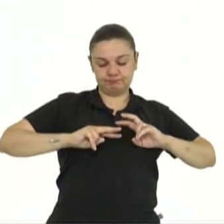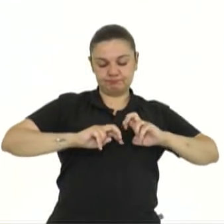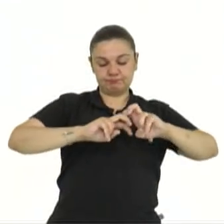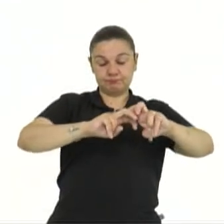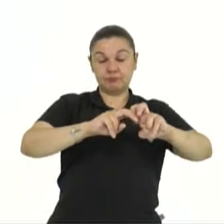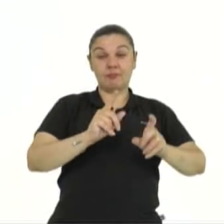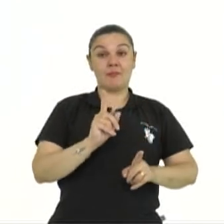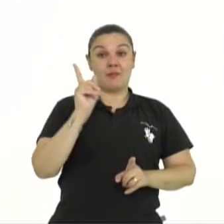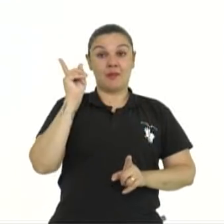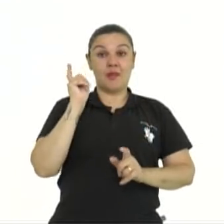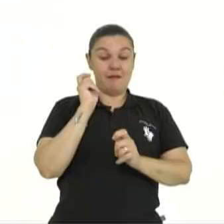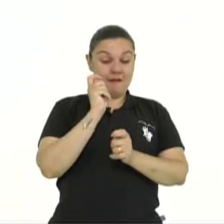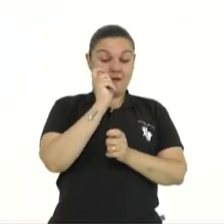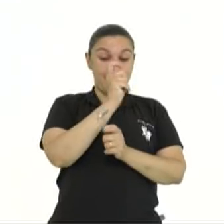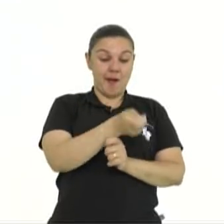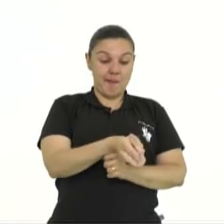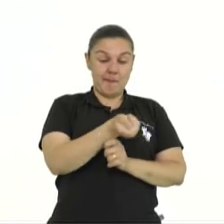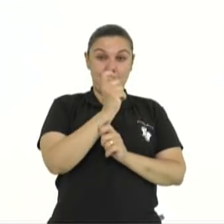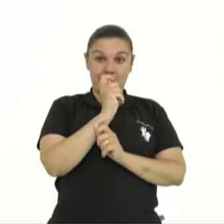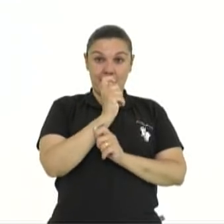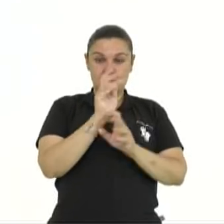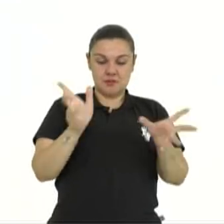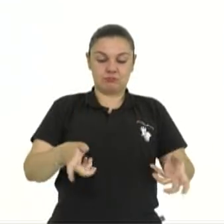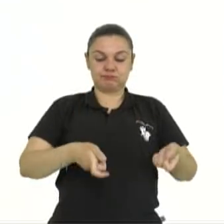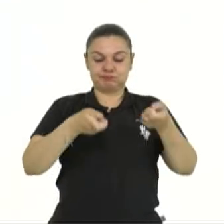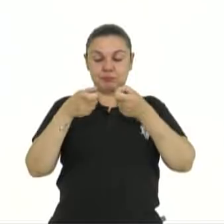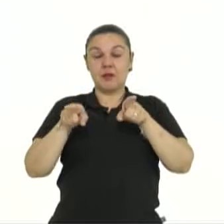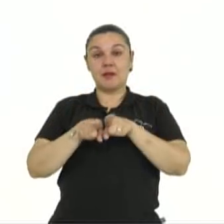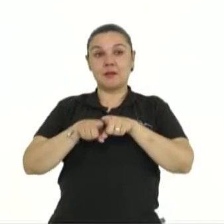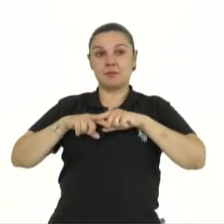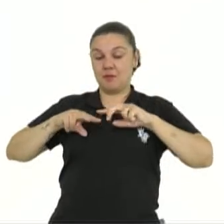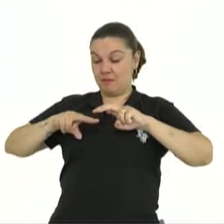A pesca e a mineração.